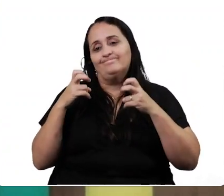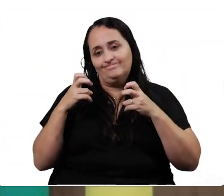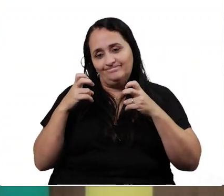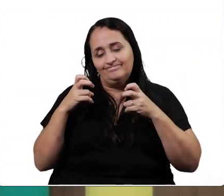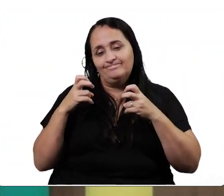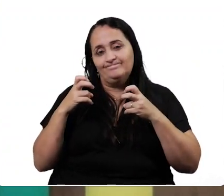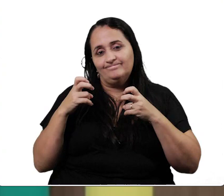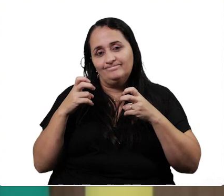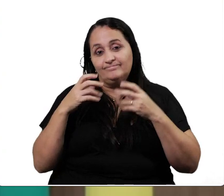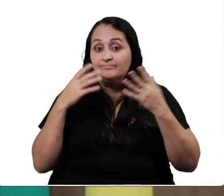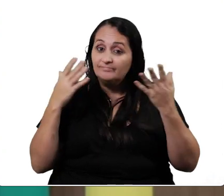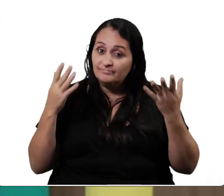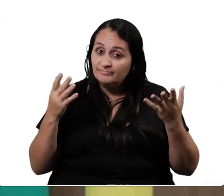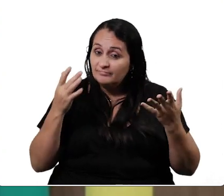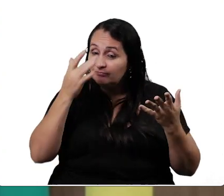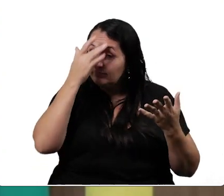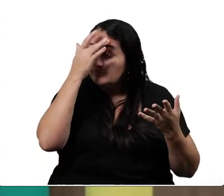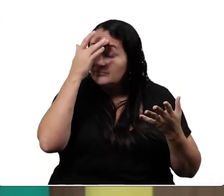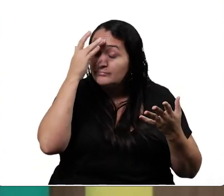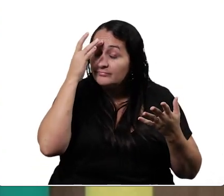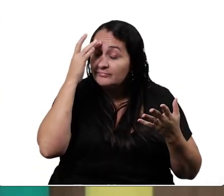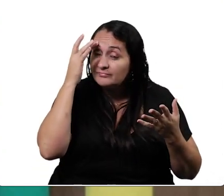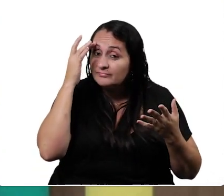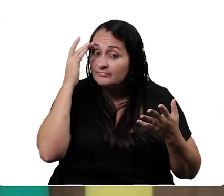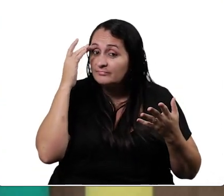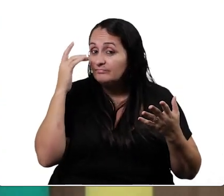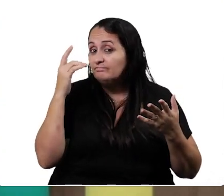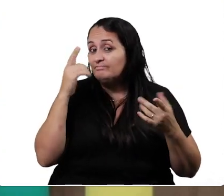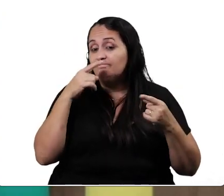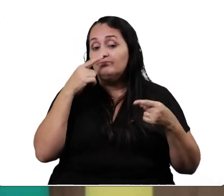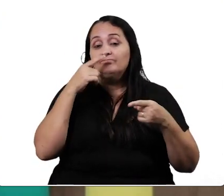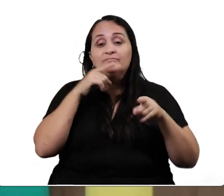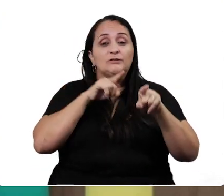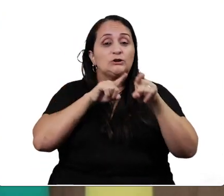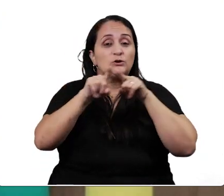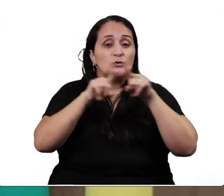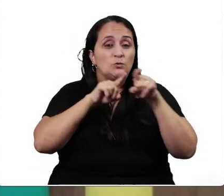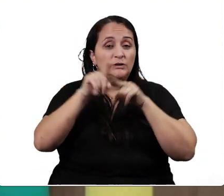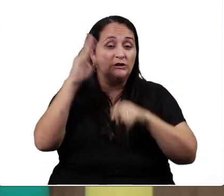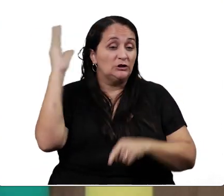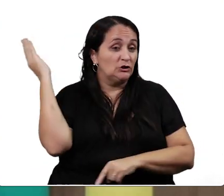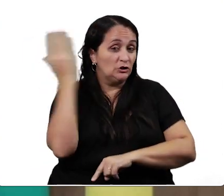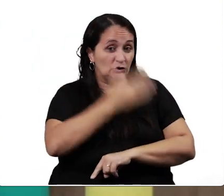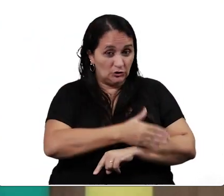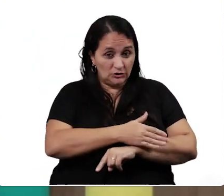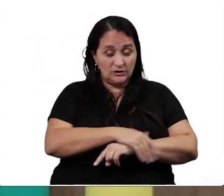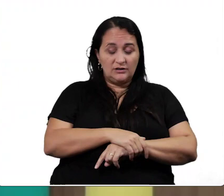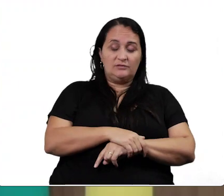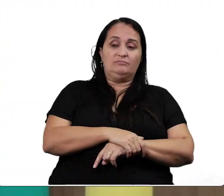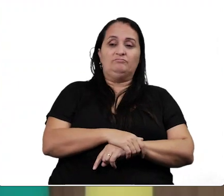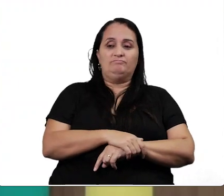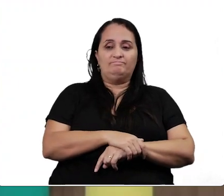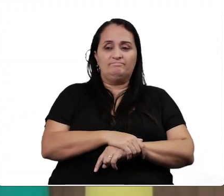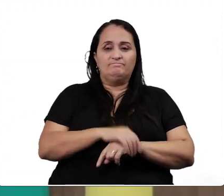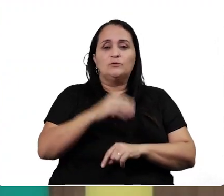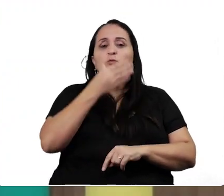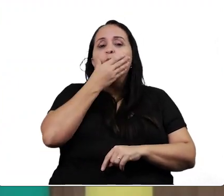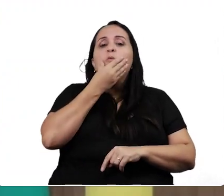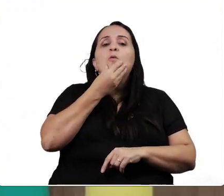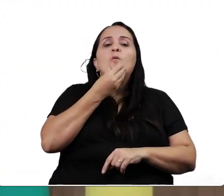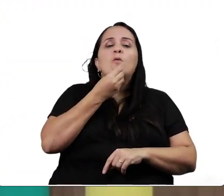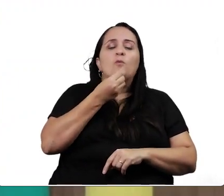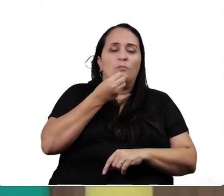de Luz Long. Ele era concorrente direto do